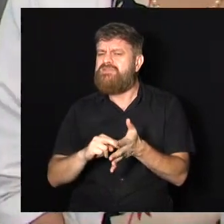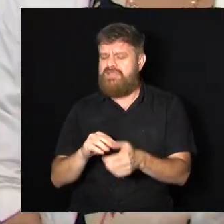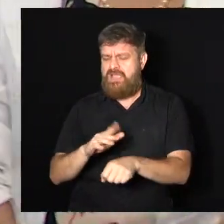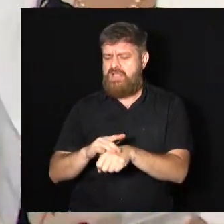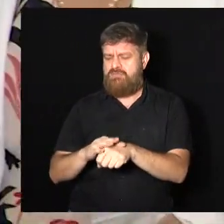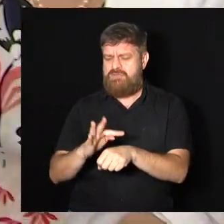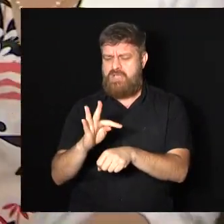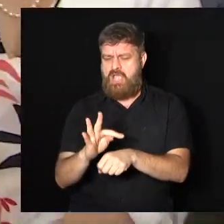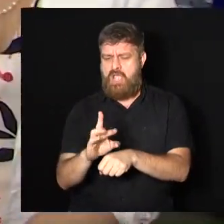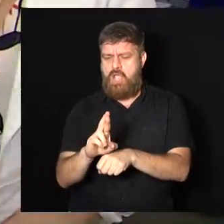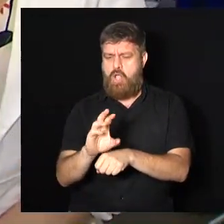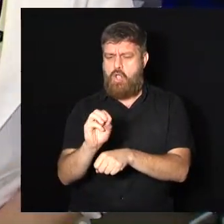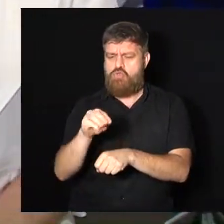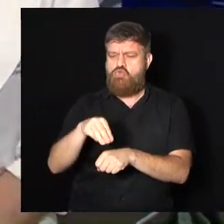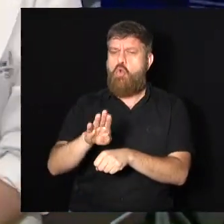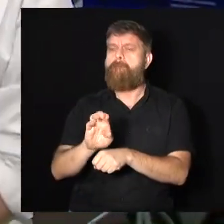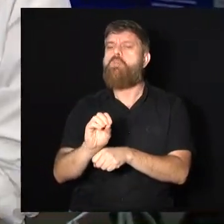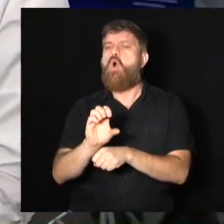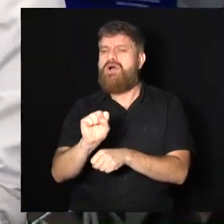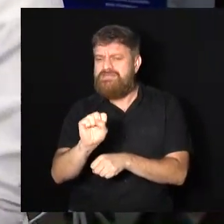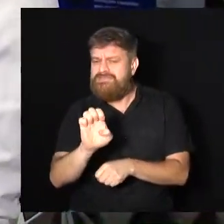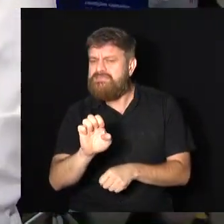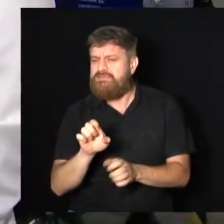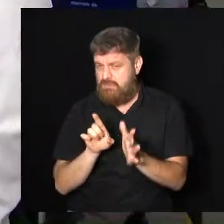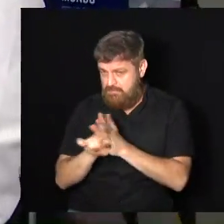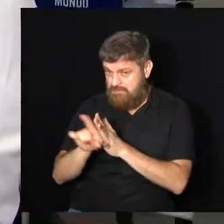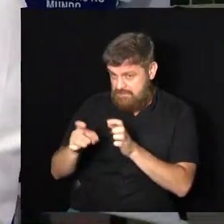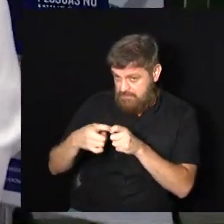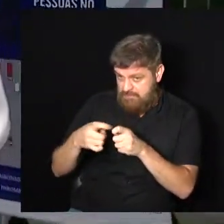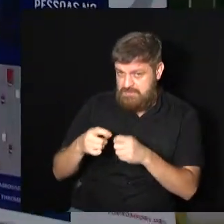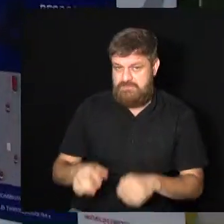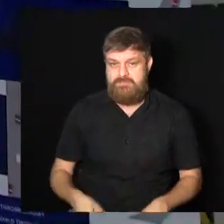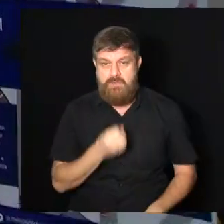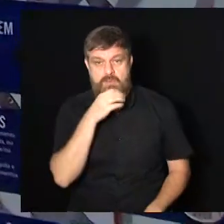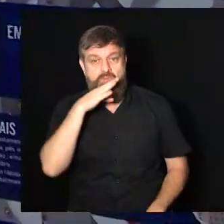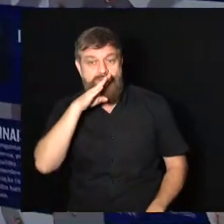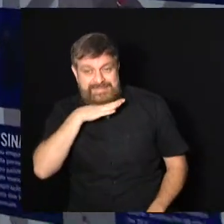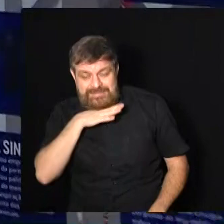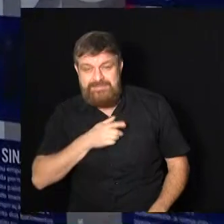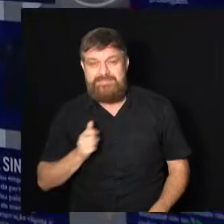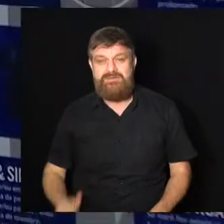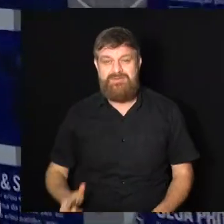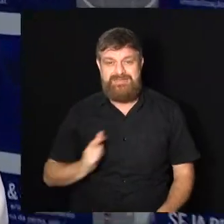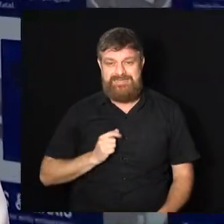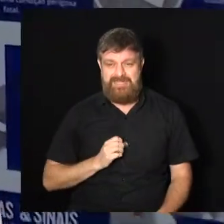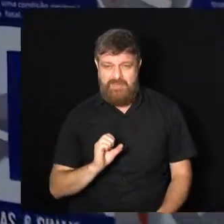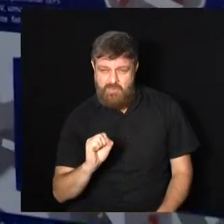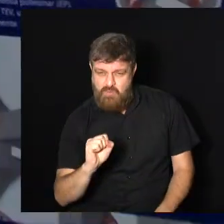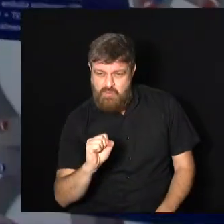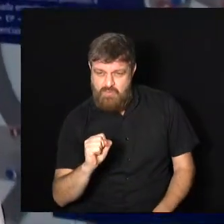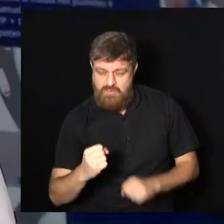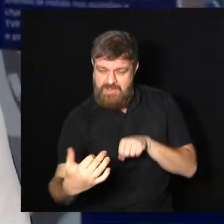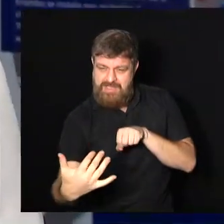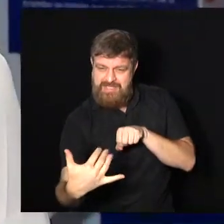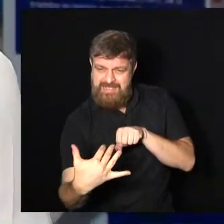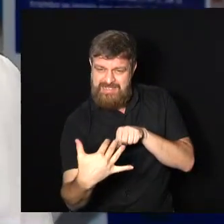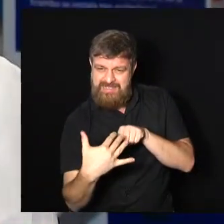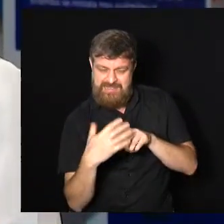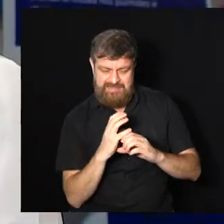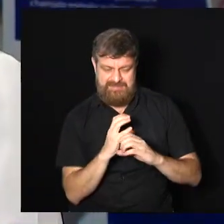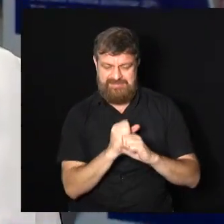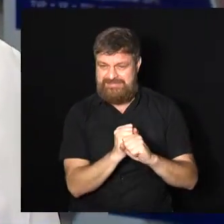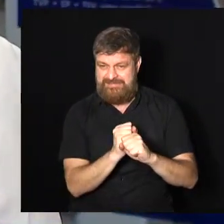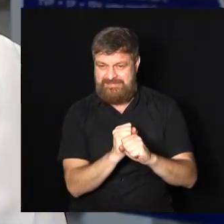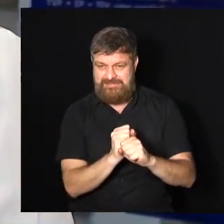com a médica a doutora Tayane. Boa tarde para você. Boa tarde. Trombose é a presença de coágulos nos vasos sanguíneos, ou